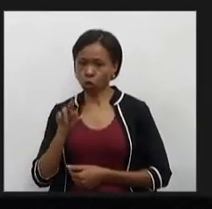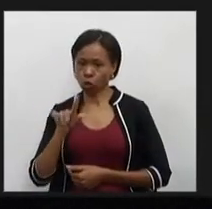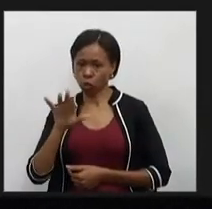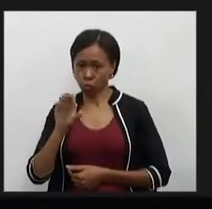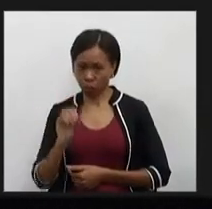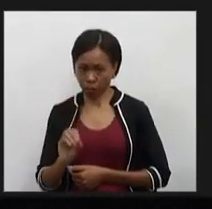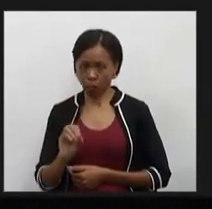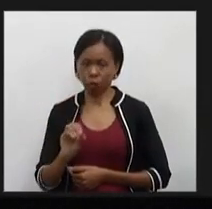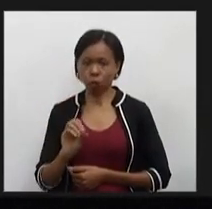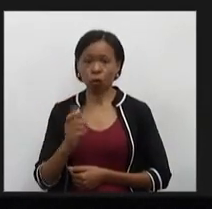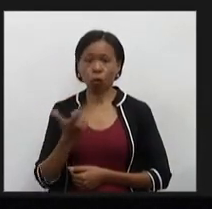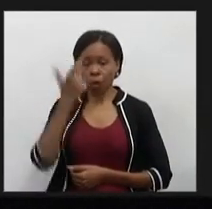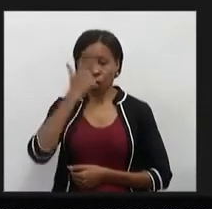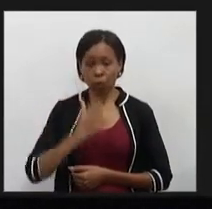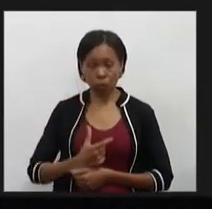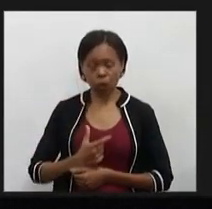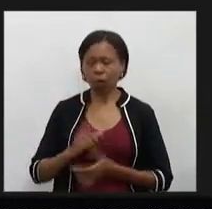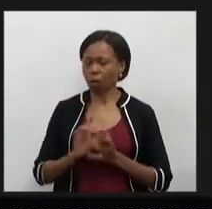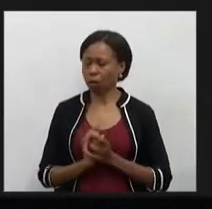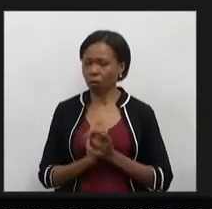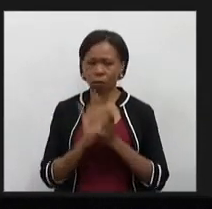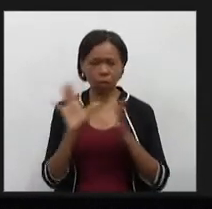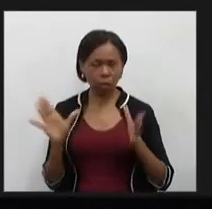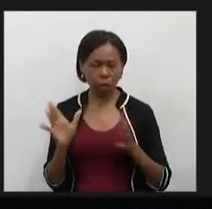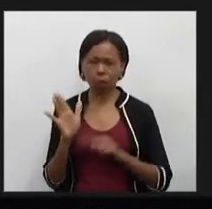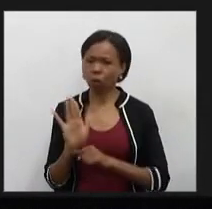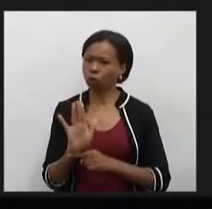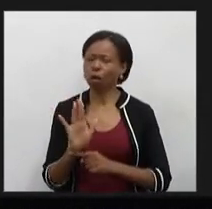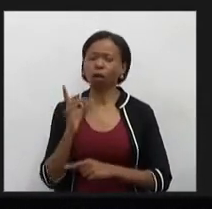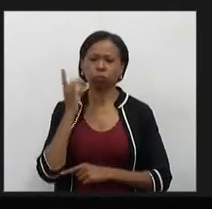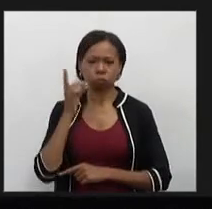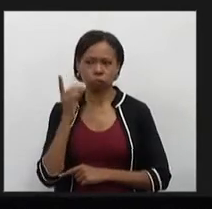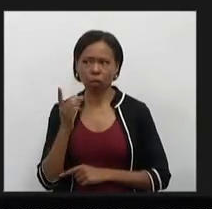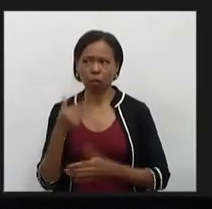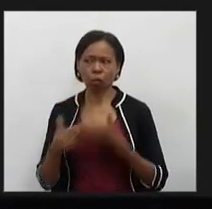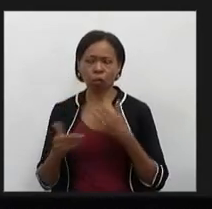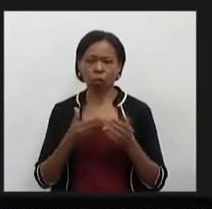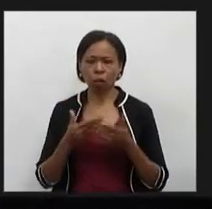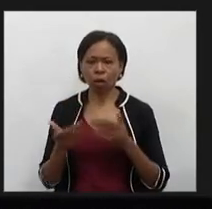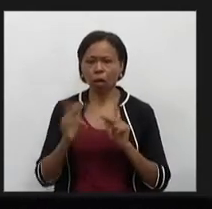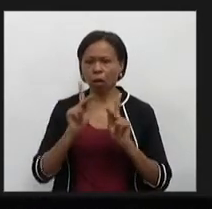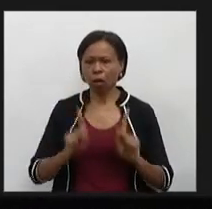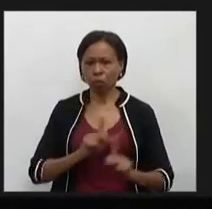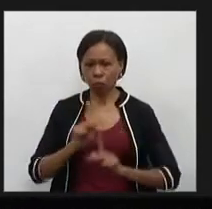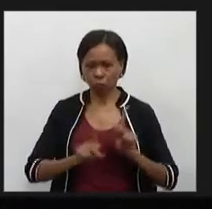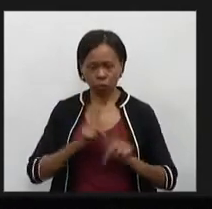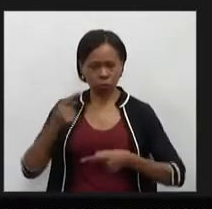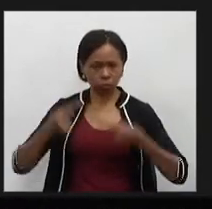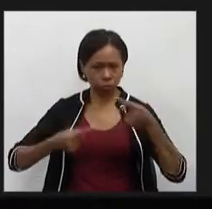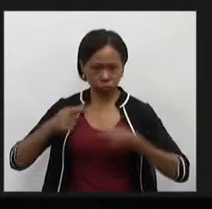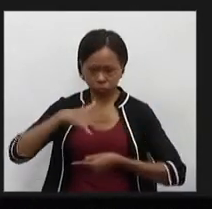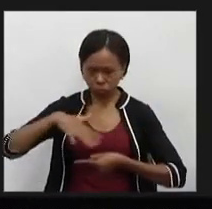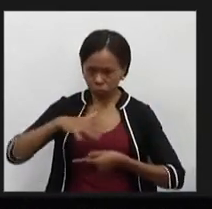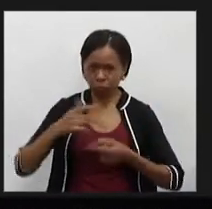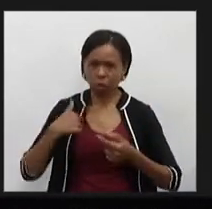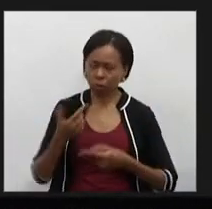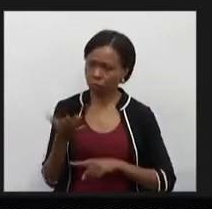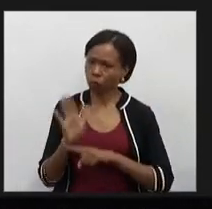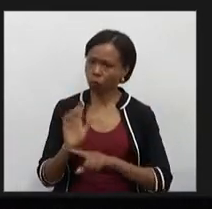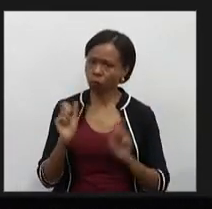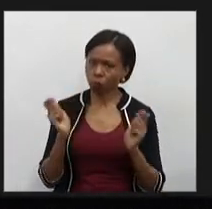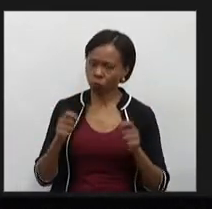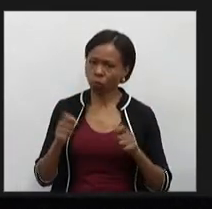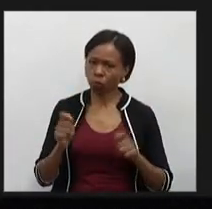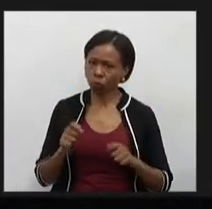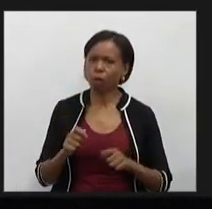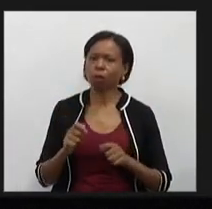Moura. Eu estou aí à disposição, deputado, e à disposição de qualquer autoridade política para